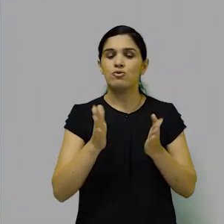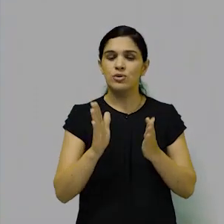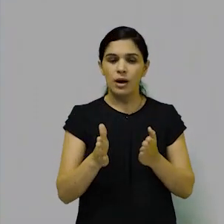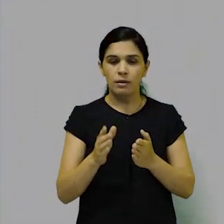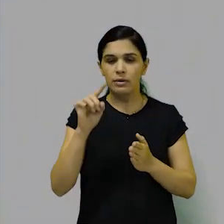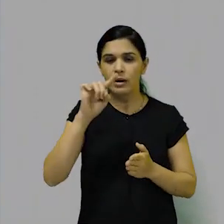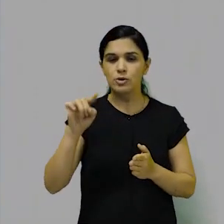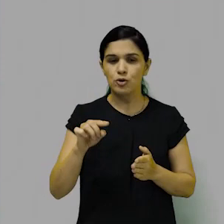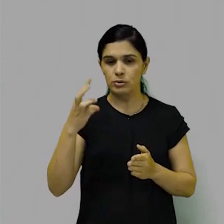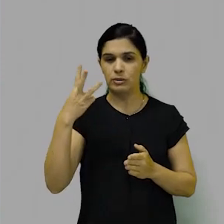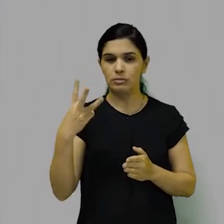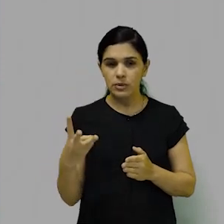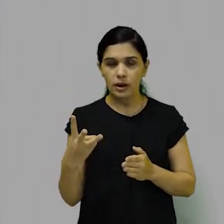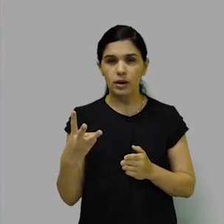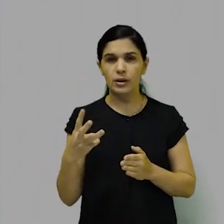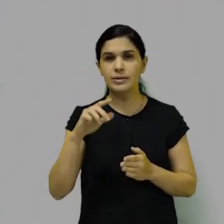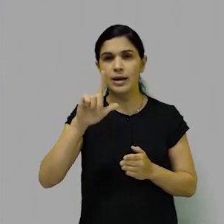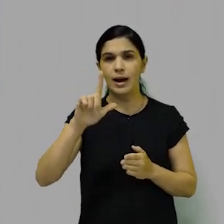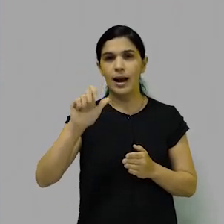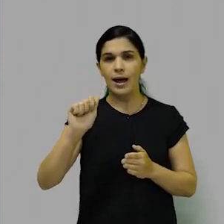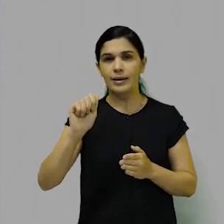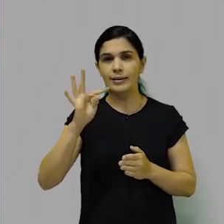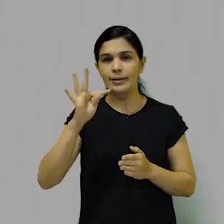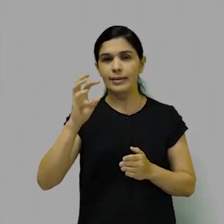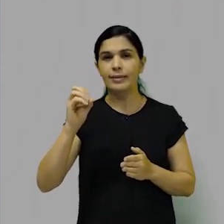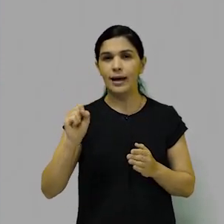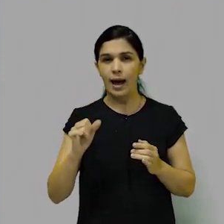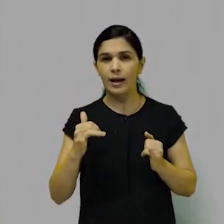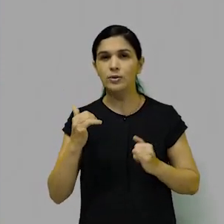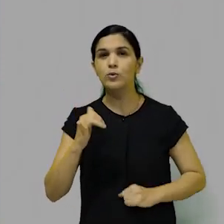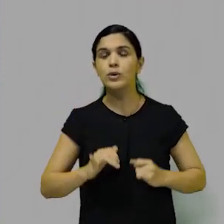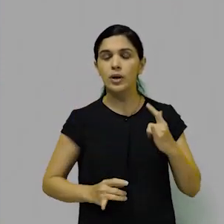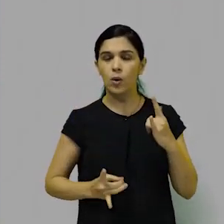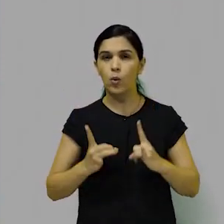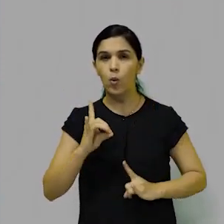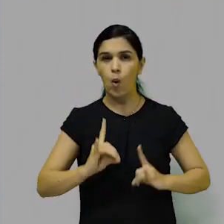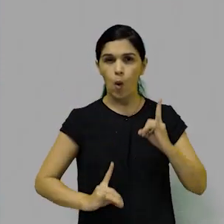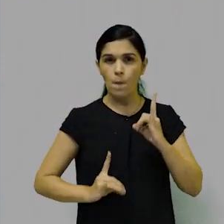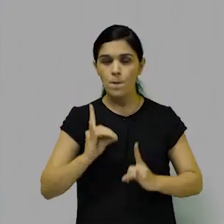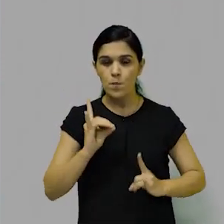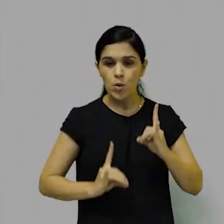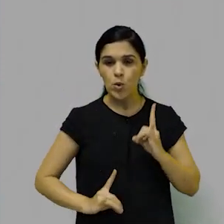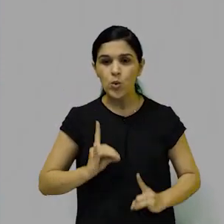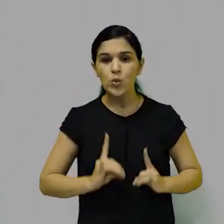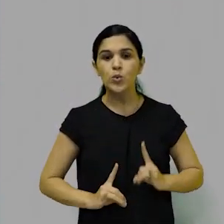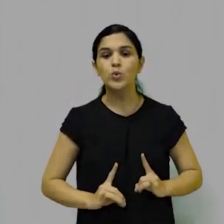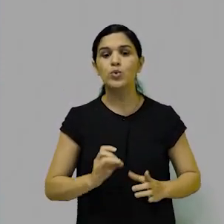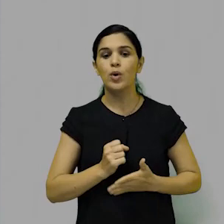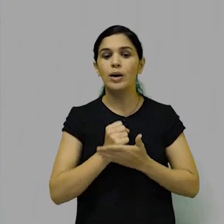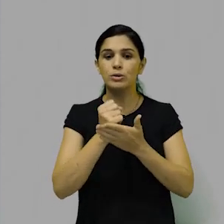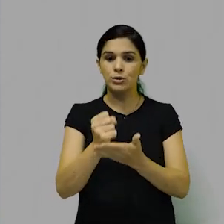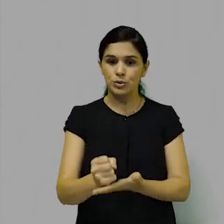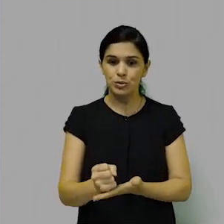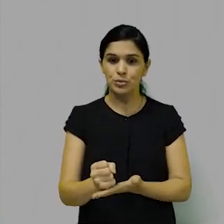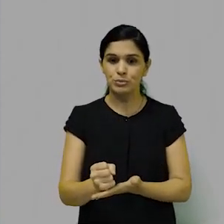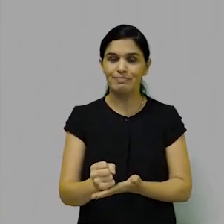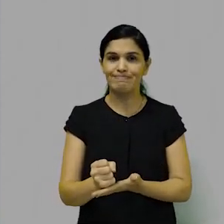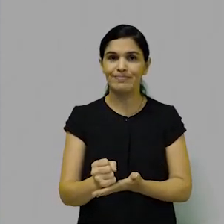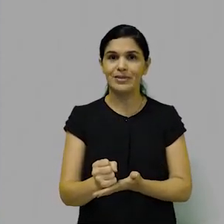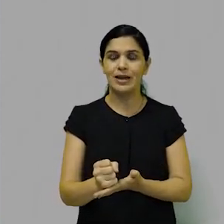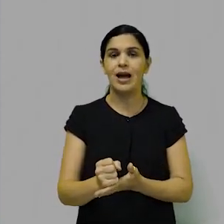acumular em sua corrente sanguínea, mas seu corpo pode reutilizá-lo como energia. E isso ainda não afetará